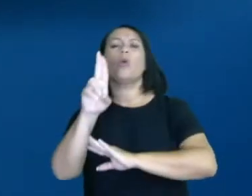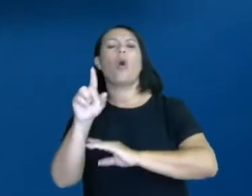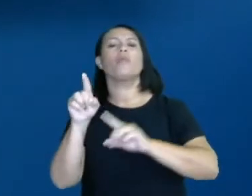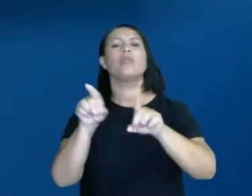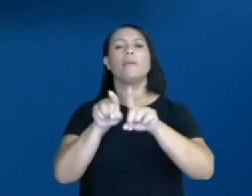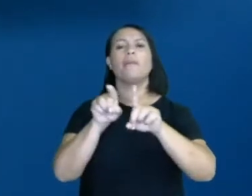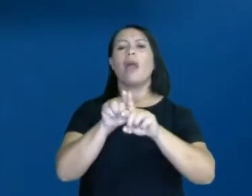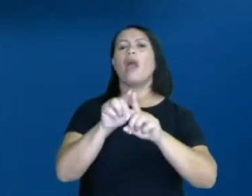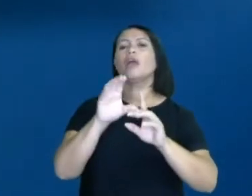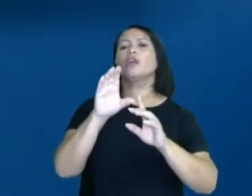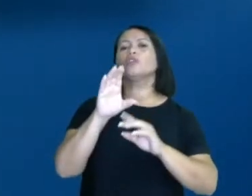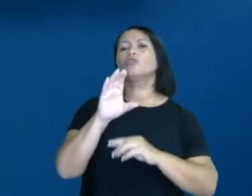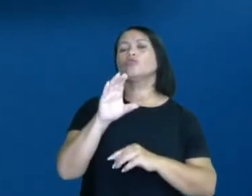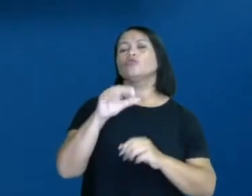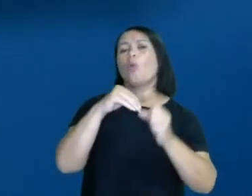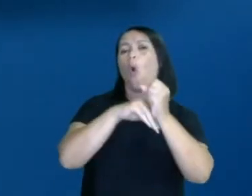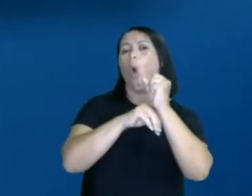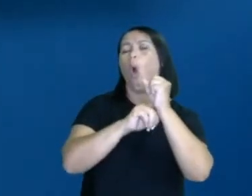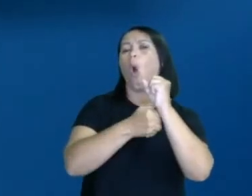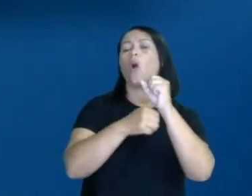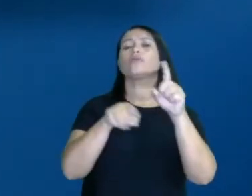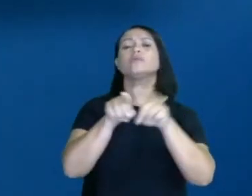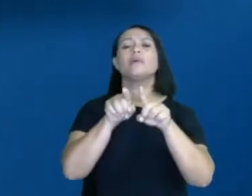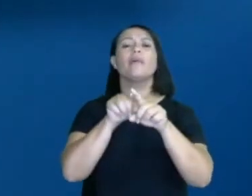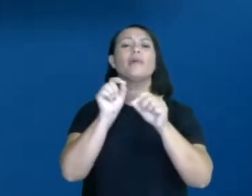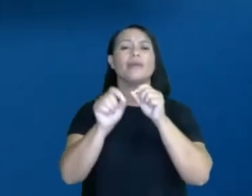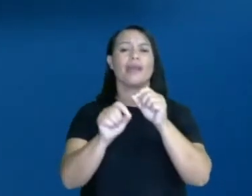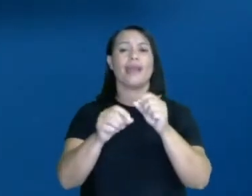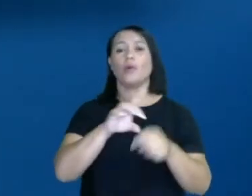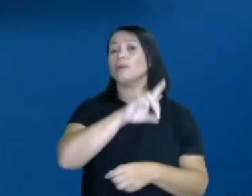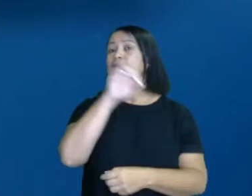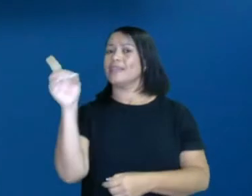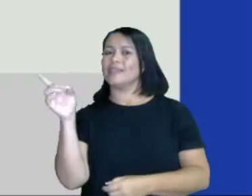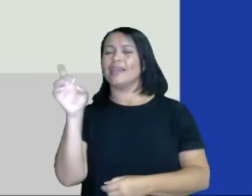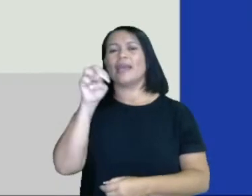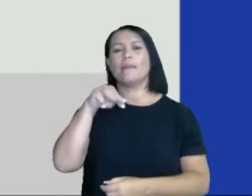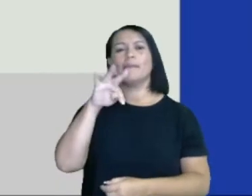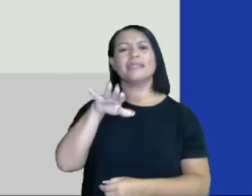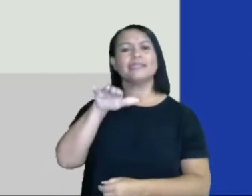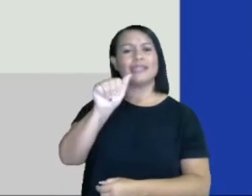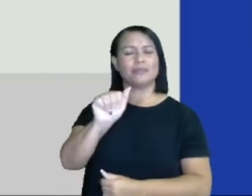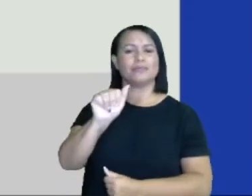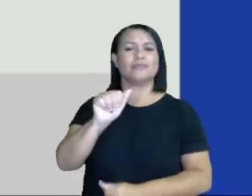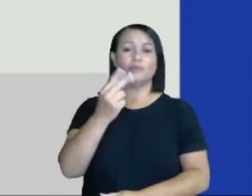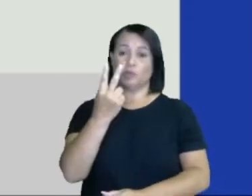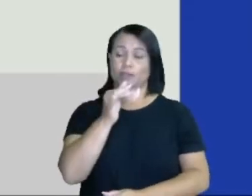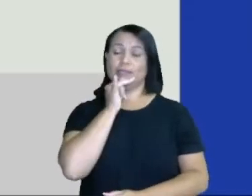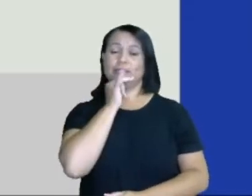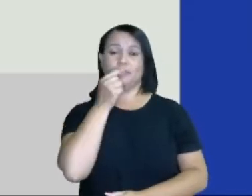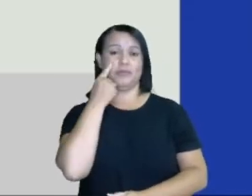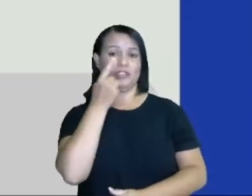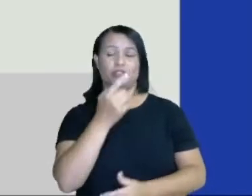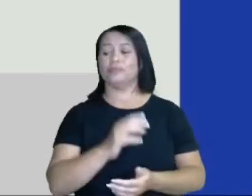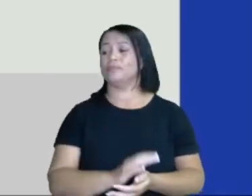código, tá? E a data e a ementa. Vamos lá, eu coloquei 2 exemplos aqui.